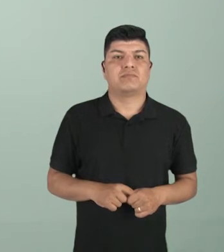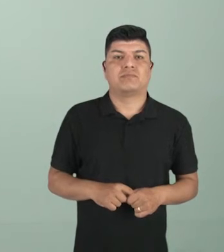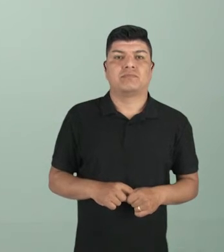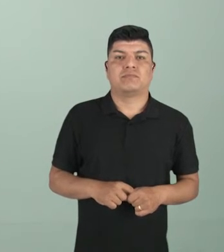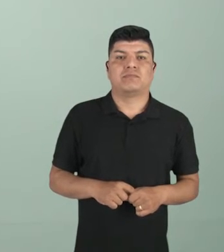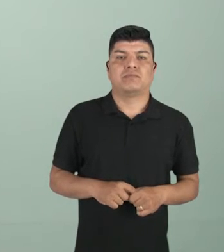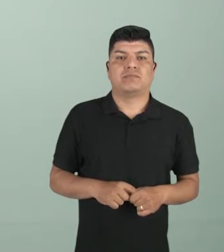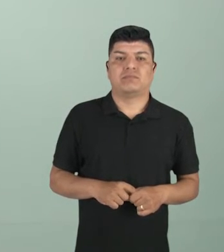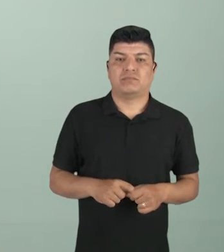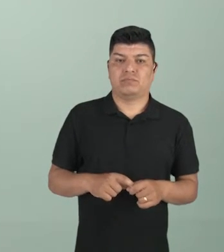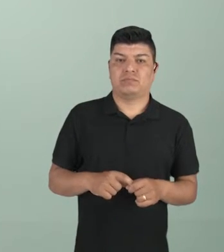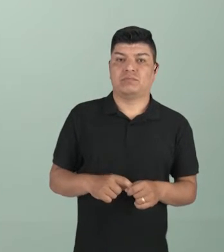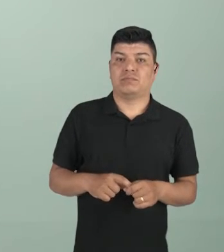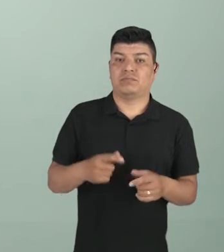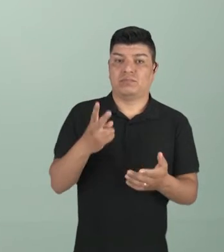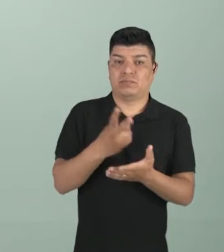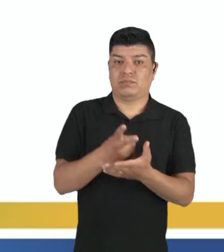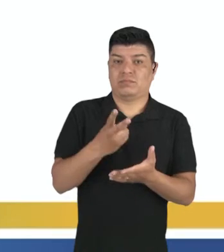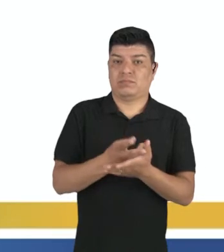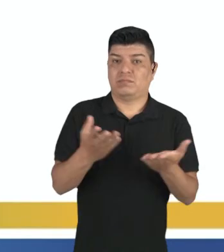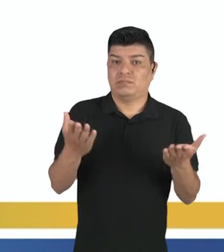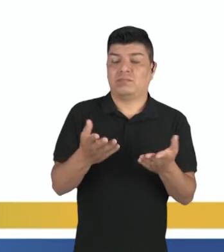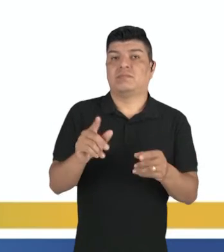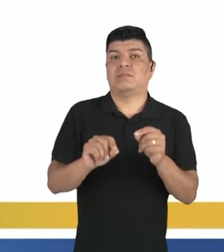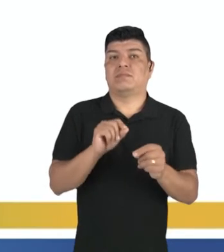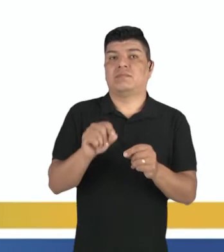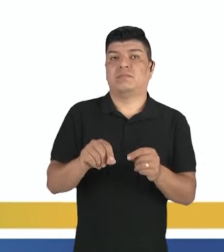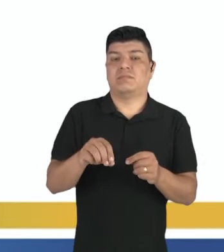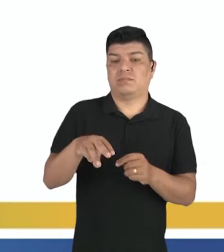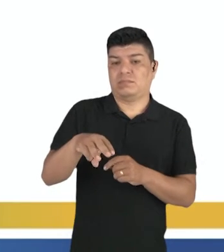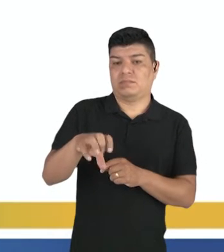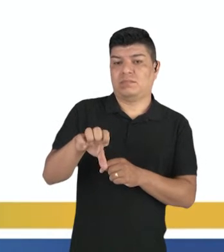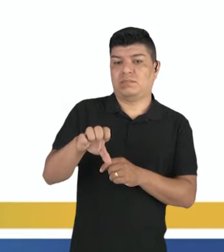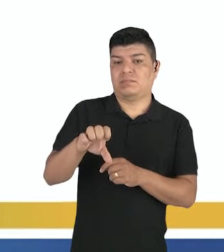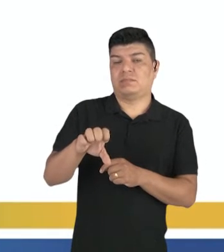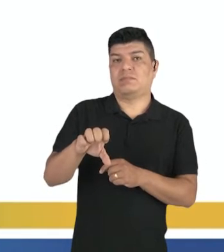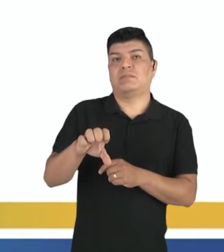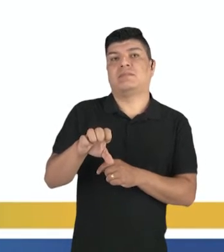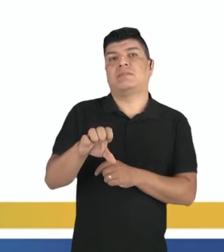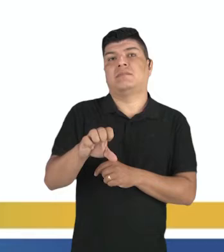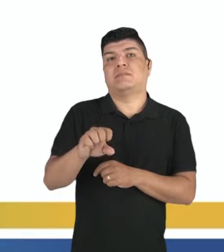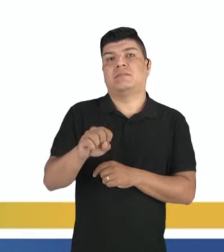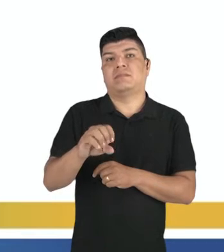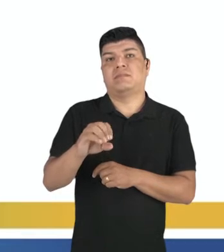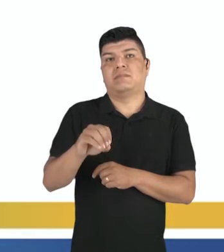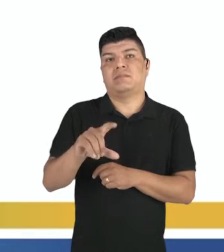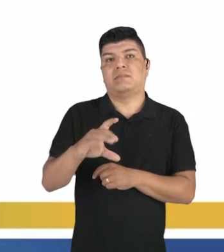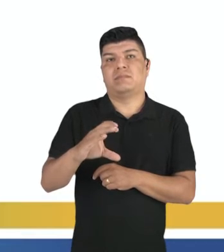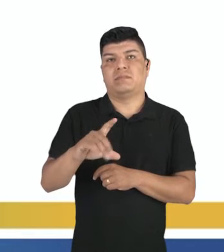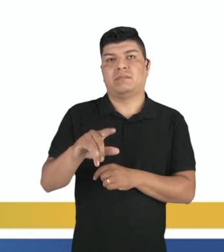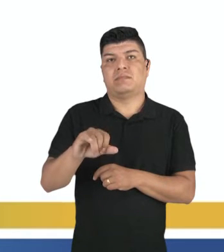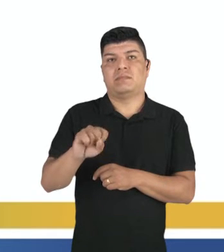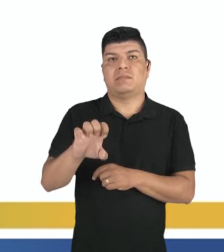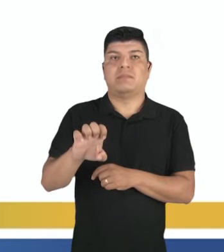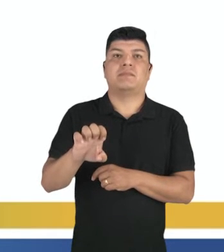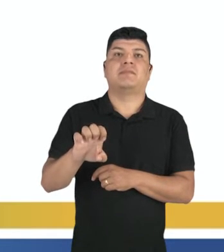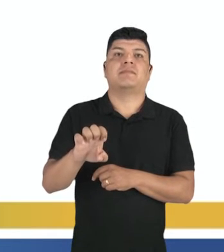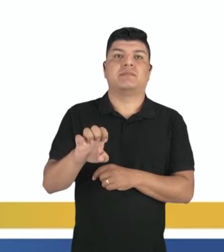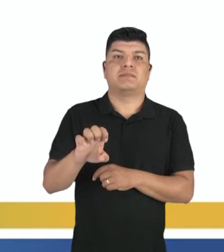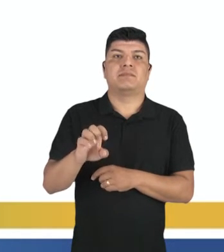que é o que está no meio, sempre no meio, é a mesóclise. Então, todas as vezes que você vê um pronome